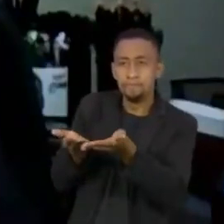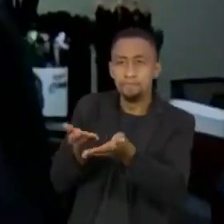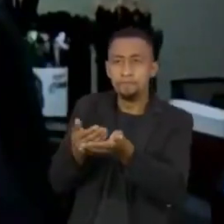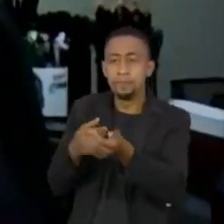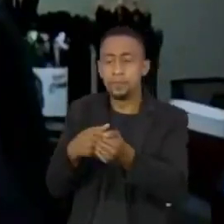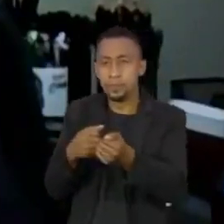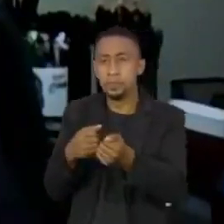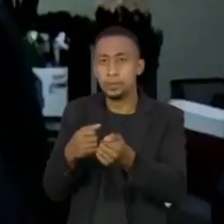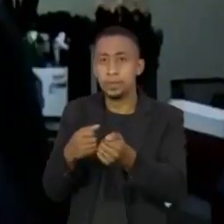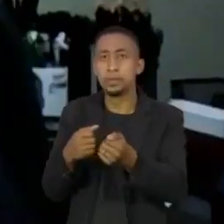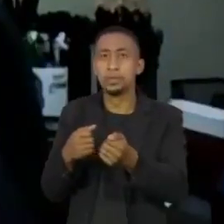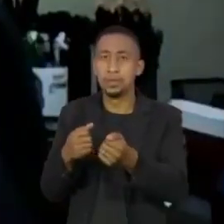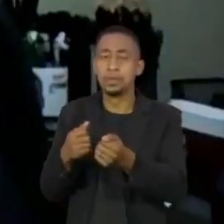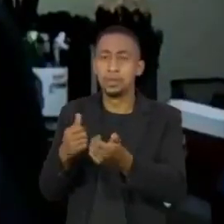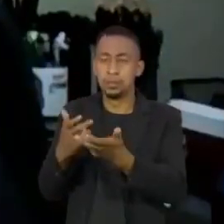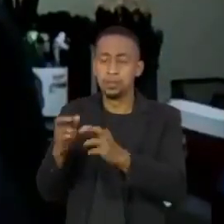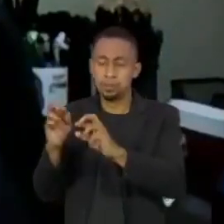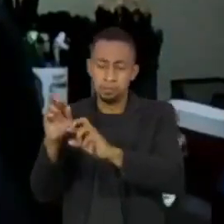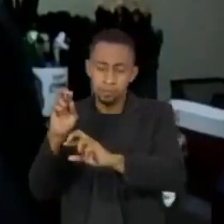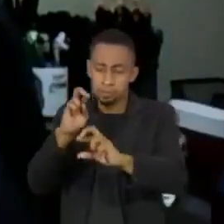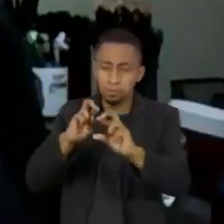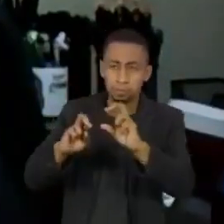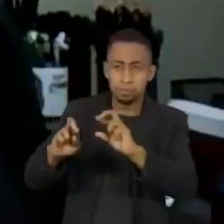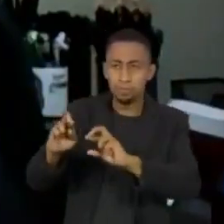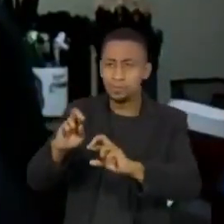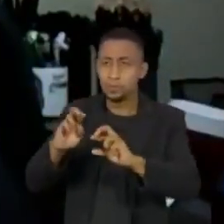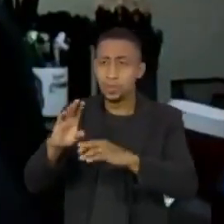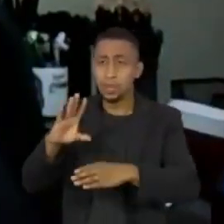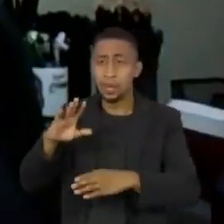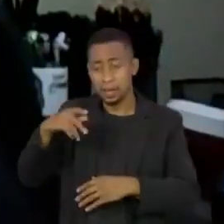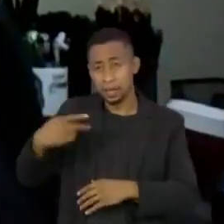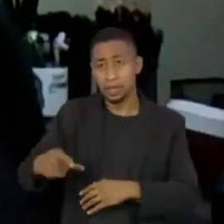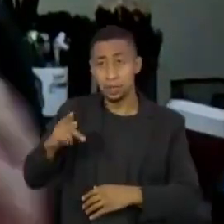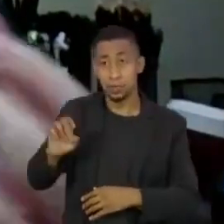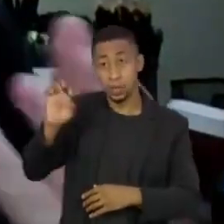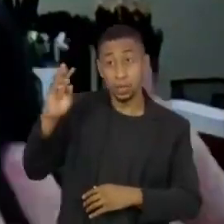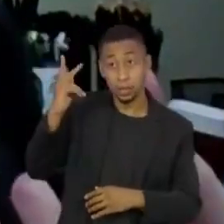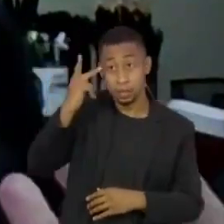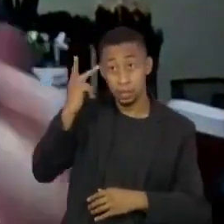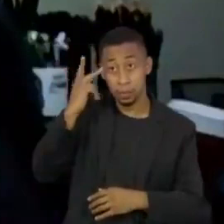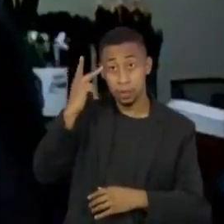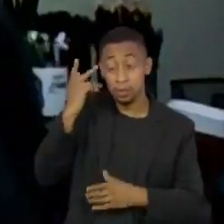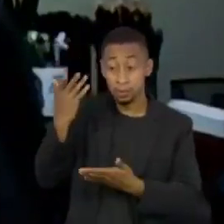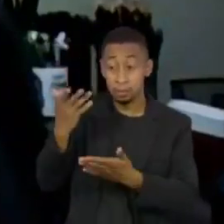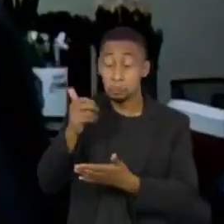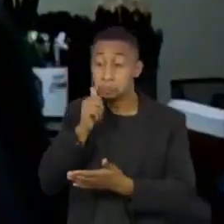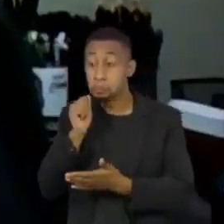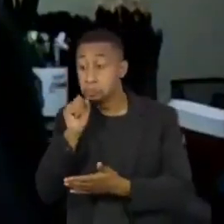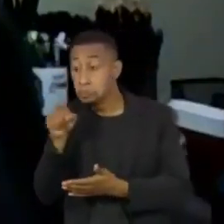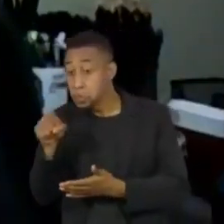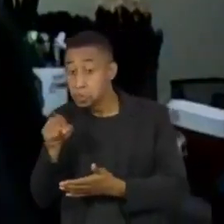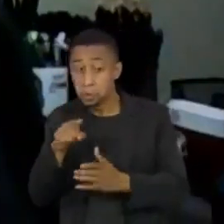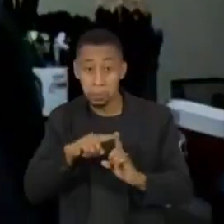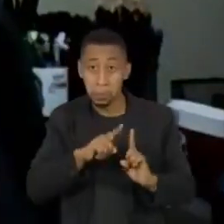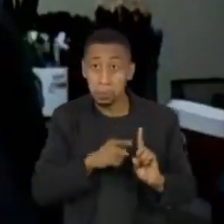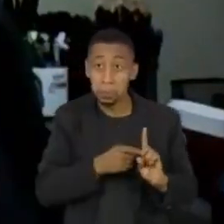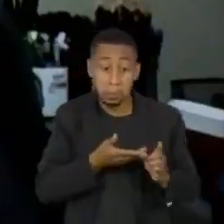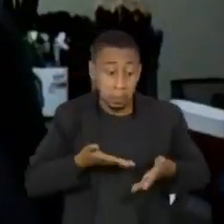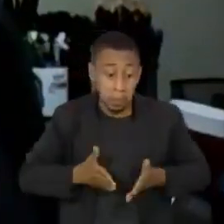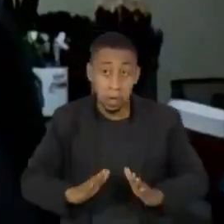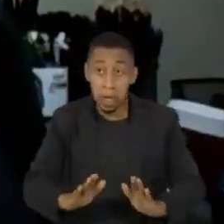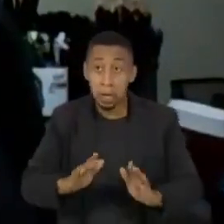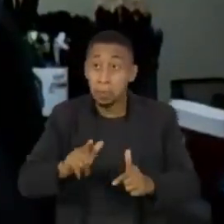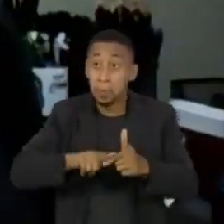uma farmacovigilância que nós temos aqui dentro do estado. E tanto a mamãe quanto o bebê não tiveram nenhum